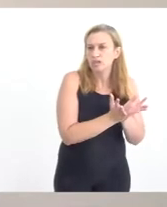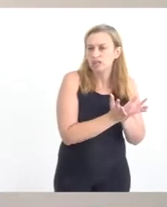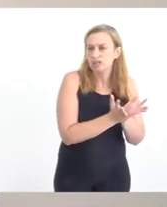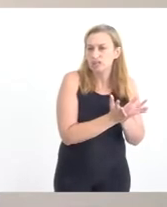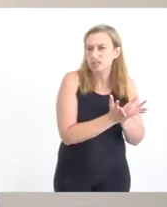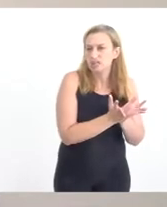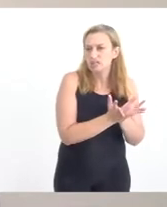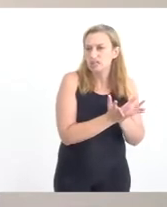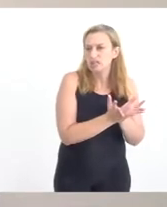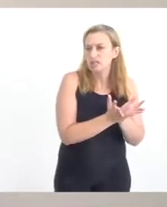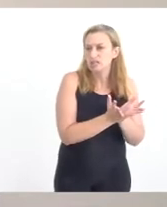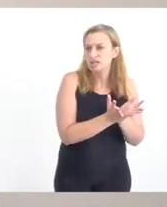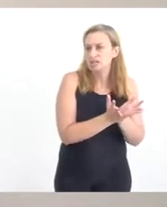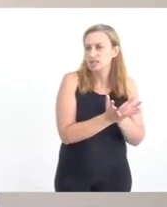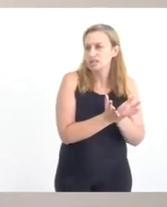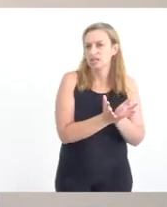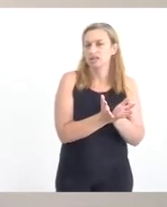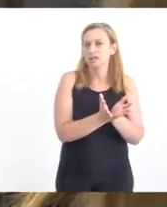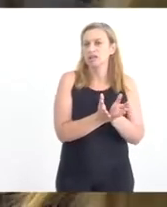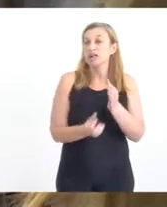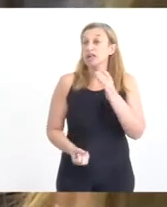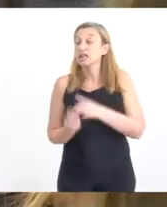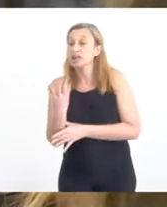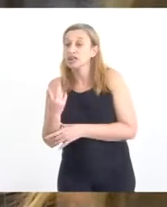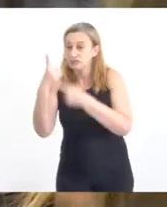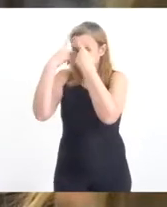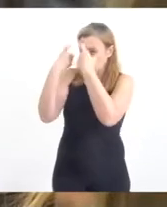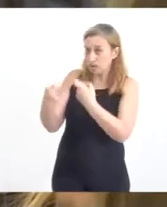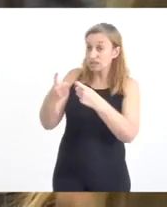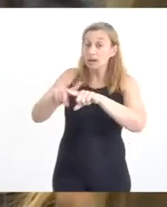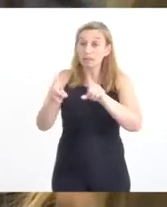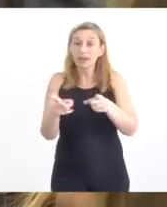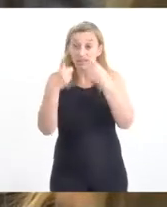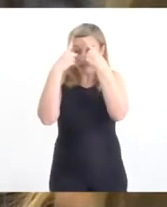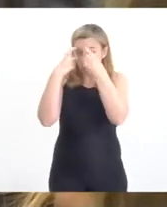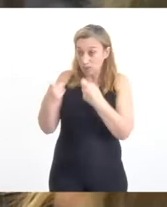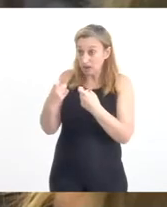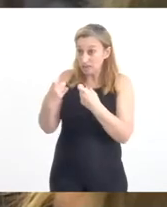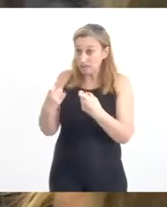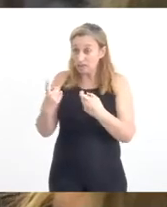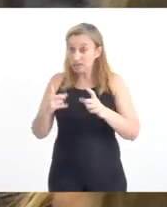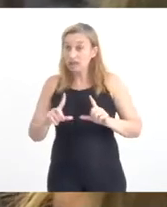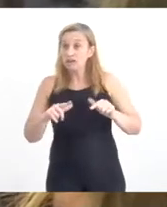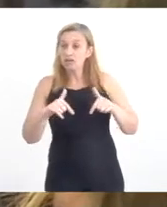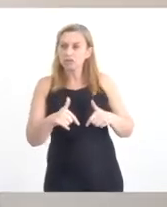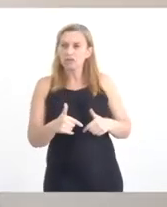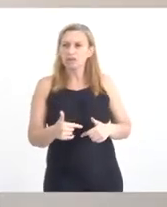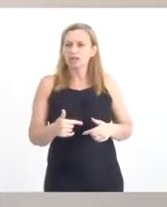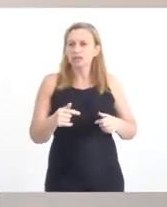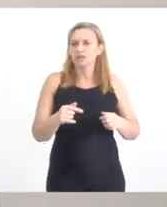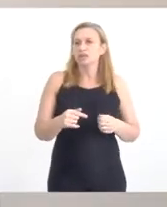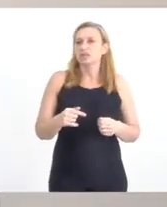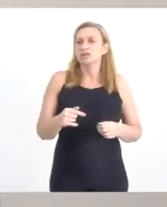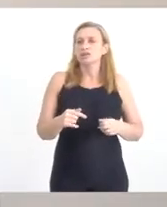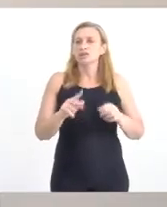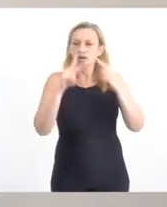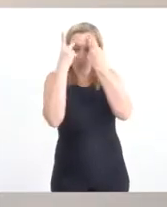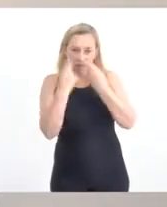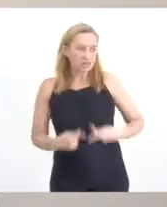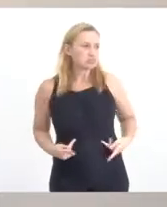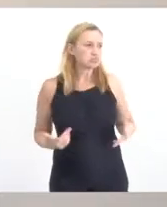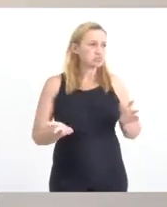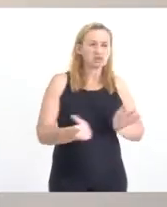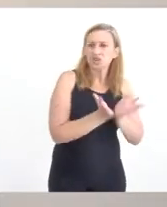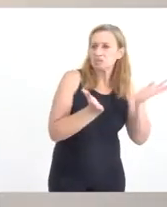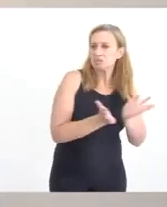pobreza não causa violência à violência um traço da humanidade e não importa se você é rico se